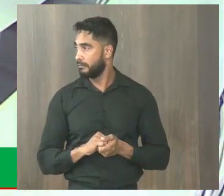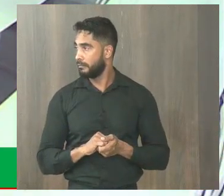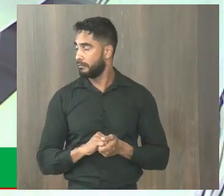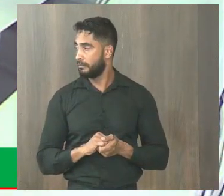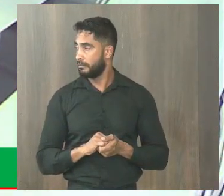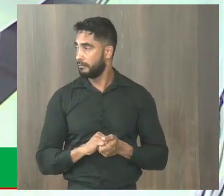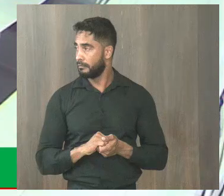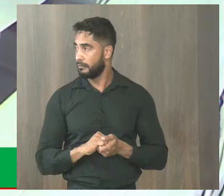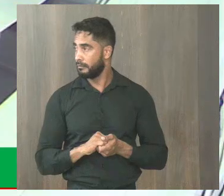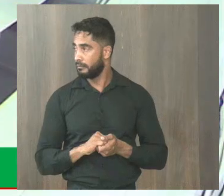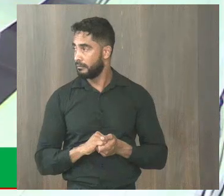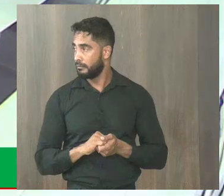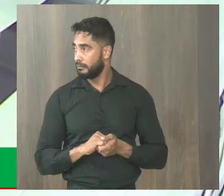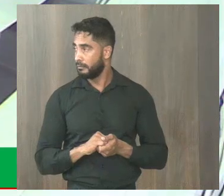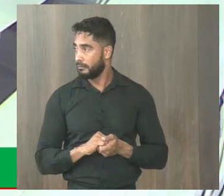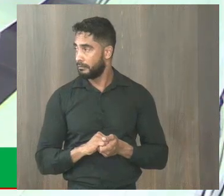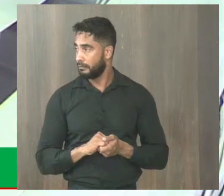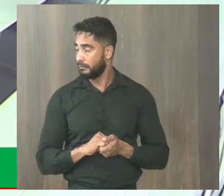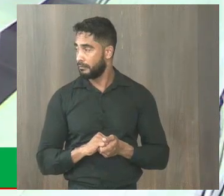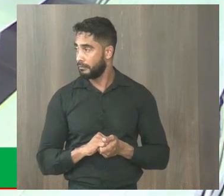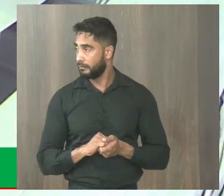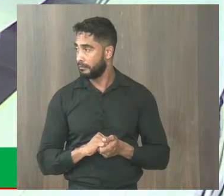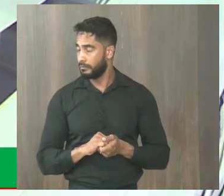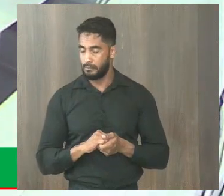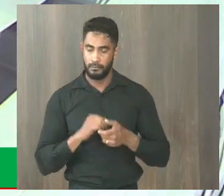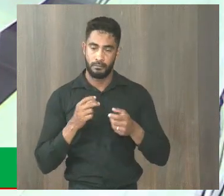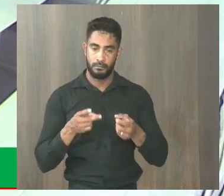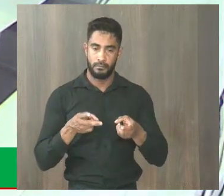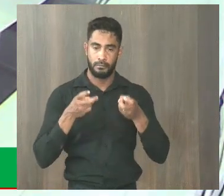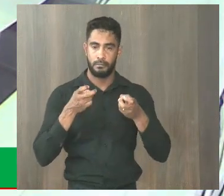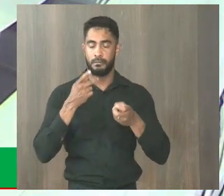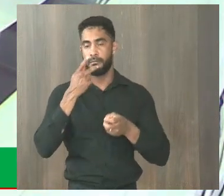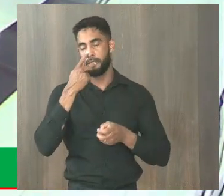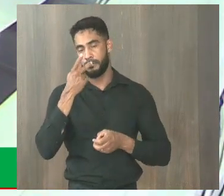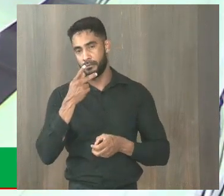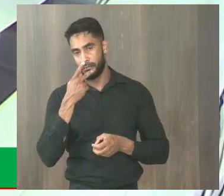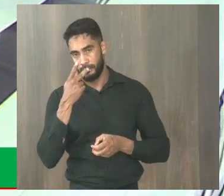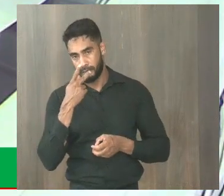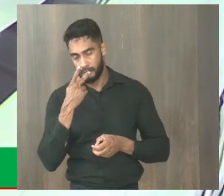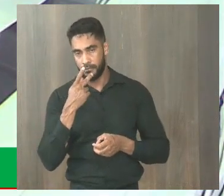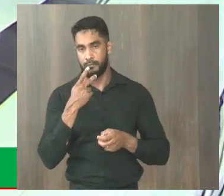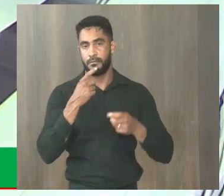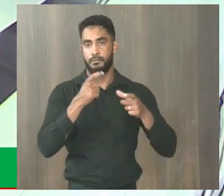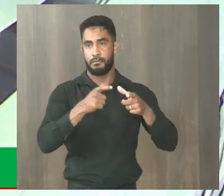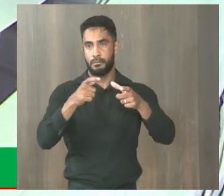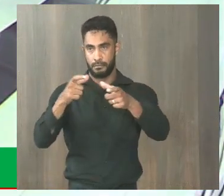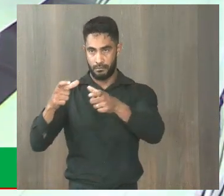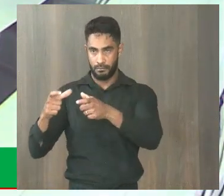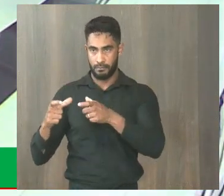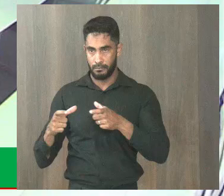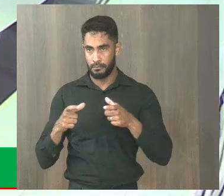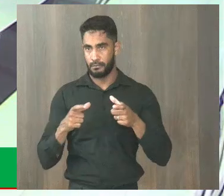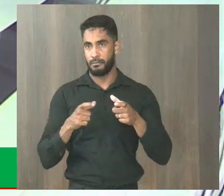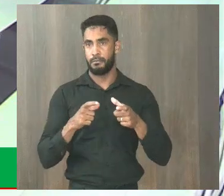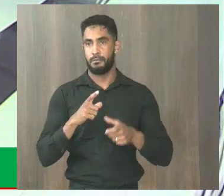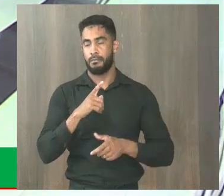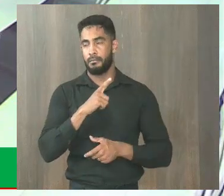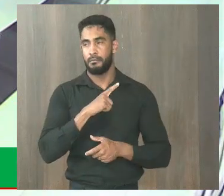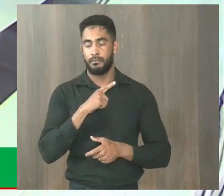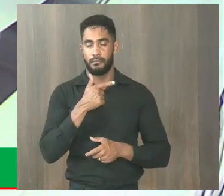Pois não, Bruno. Eu vi que o senhor falou muitas localidades aí. O senhor não tem aí